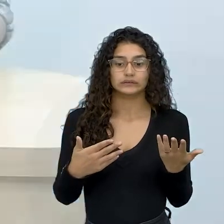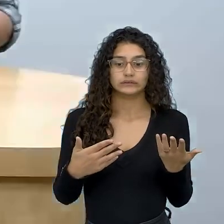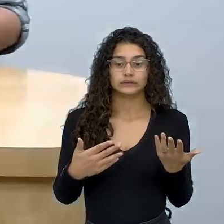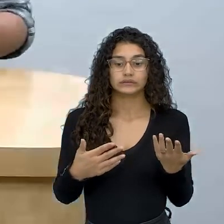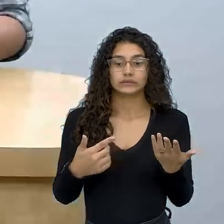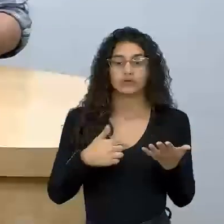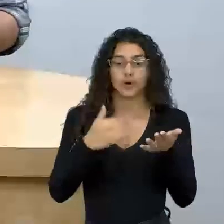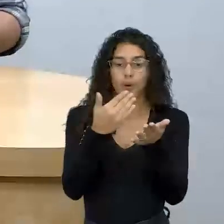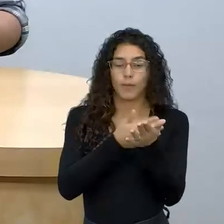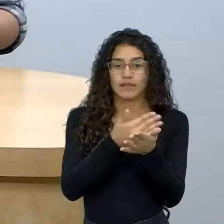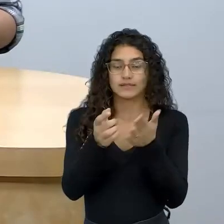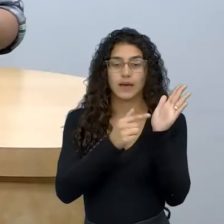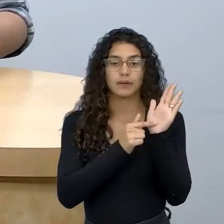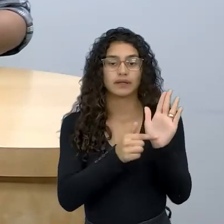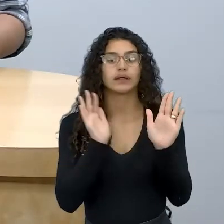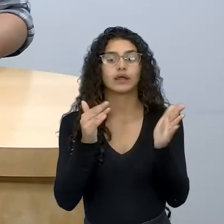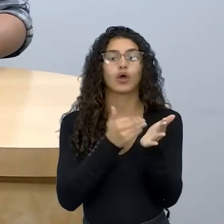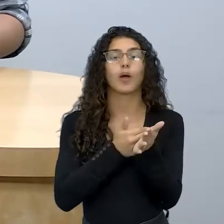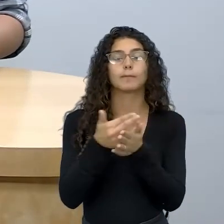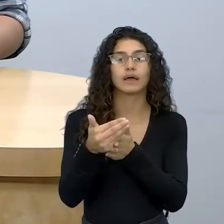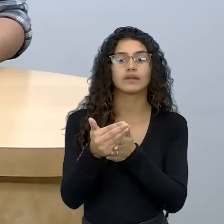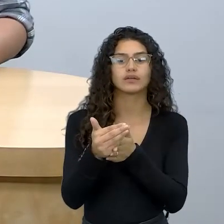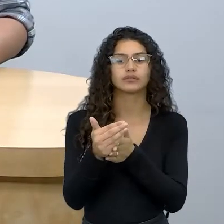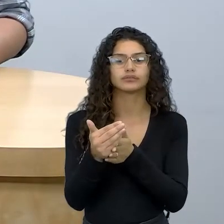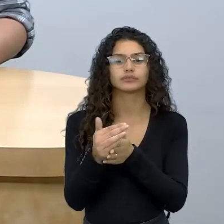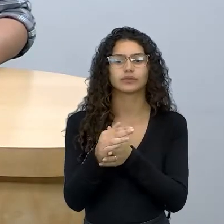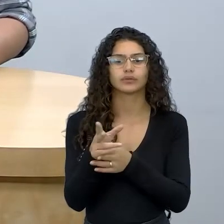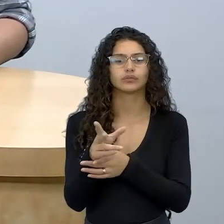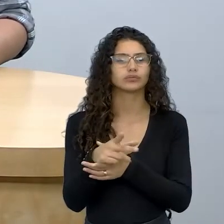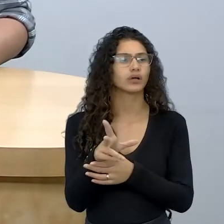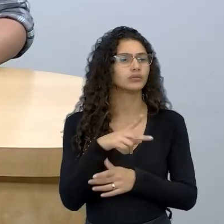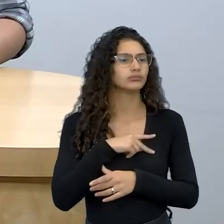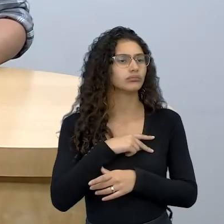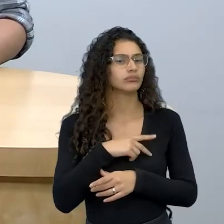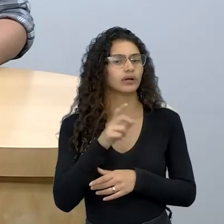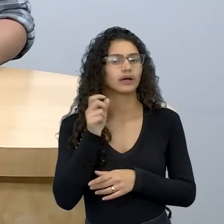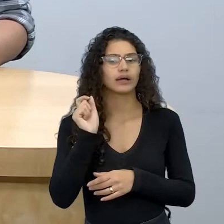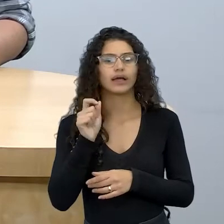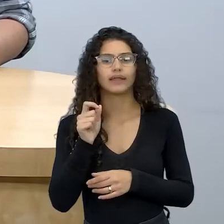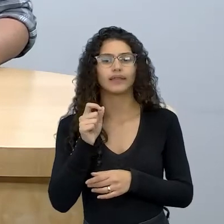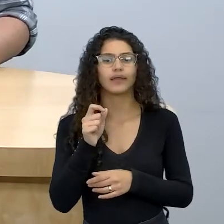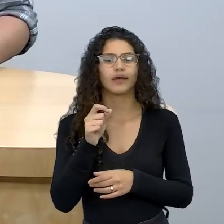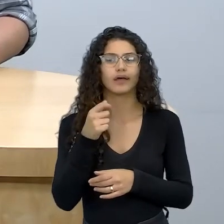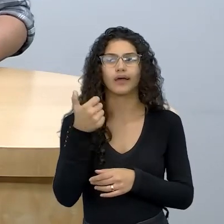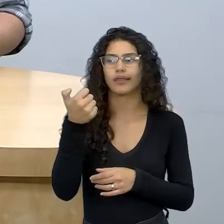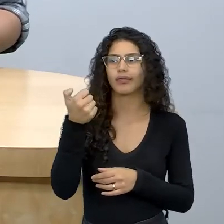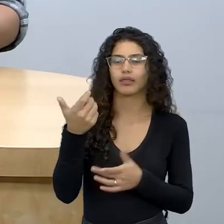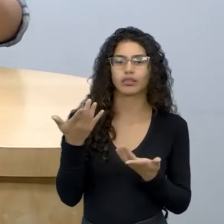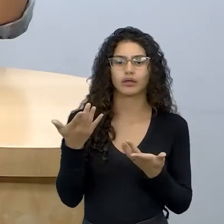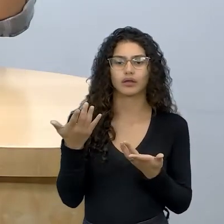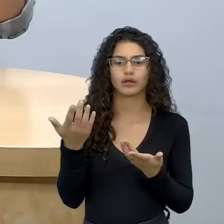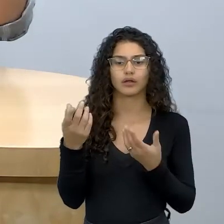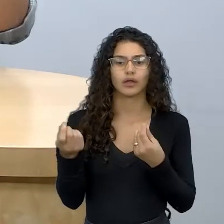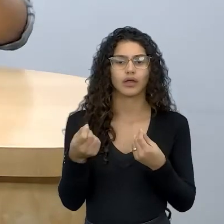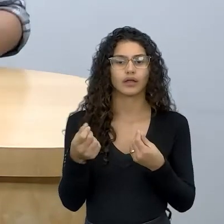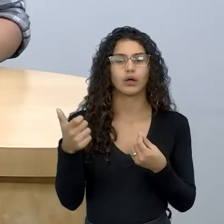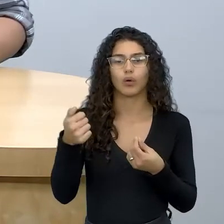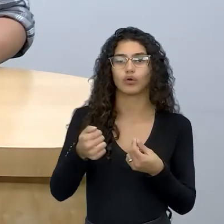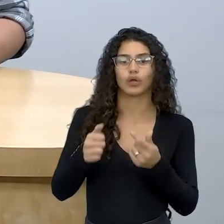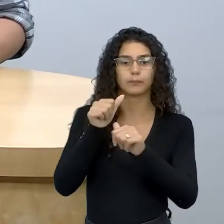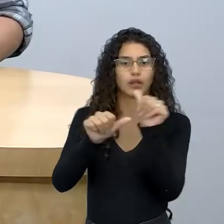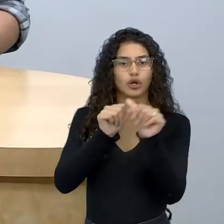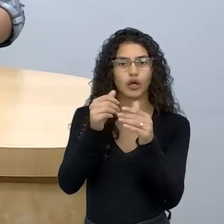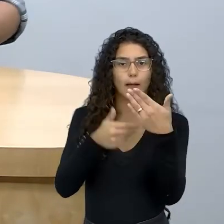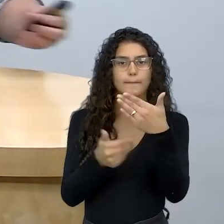vou estar começando a apresentar aqui, eu começo a minha apresentação e falo, uai, cadê a caneta? Uai, cadê o controle para mudar